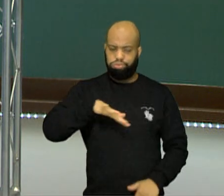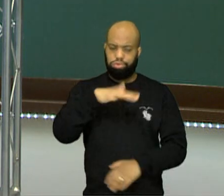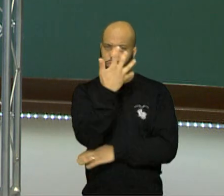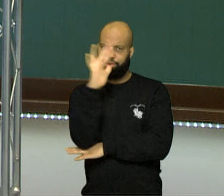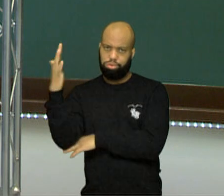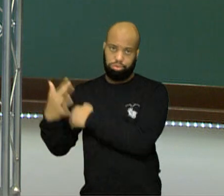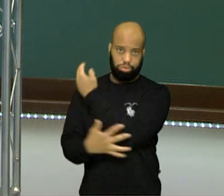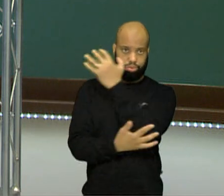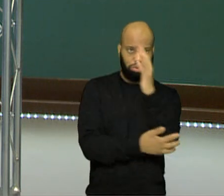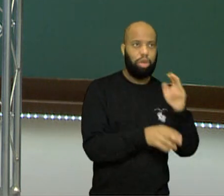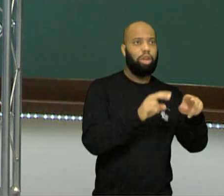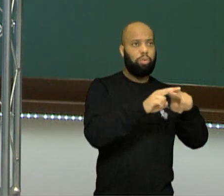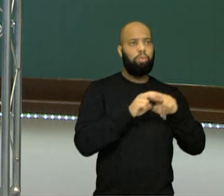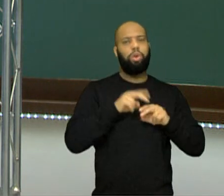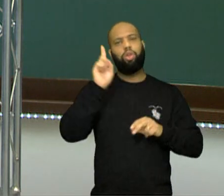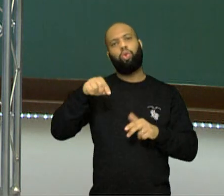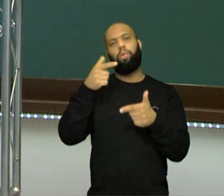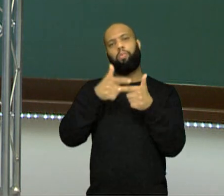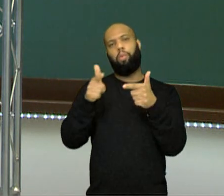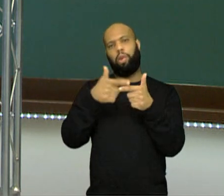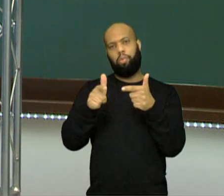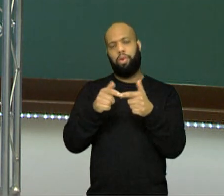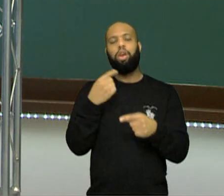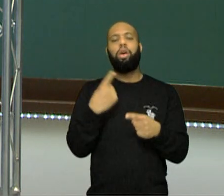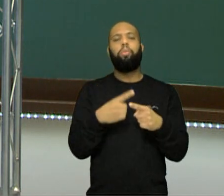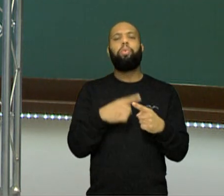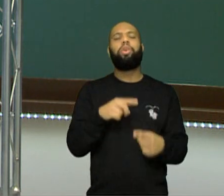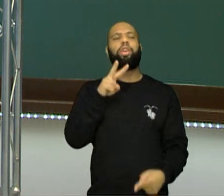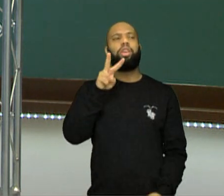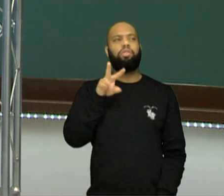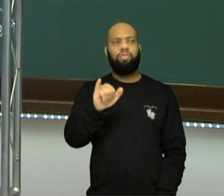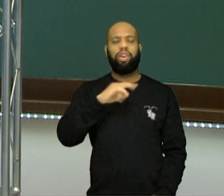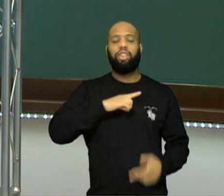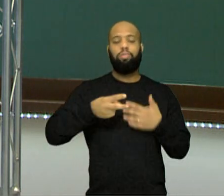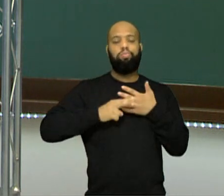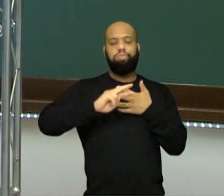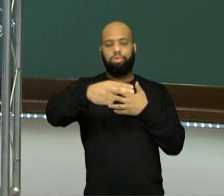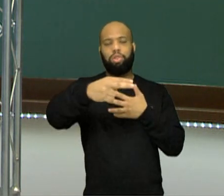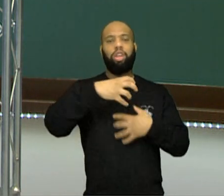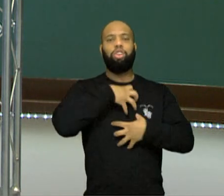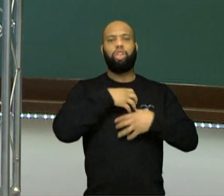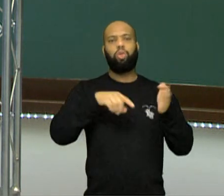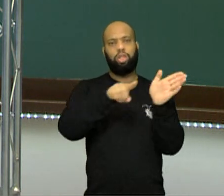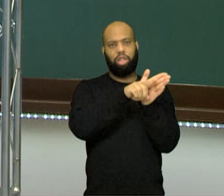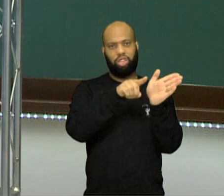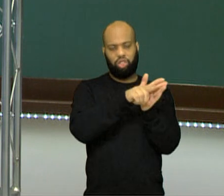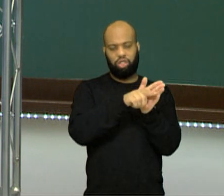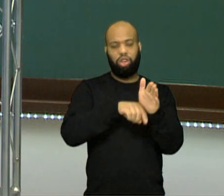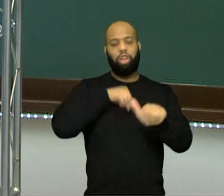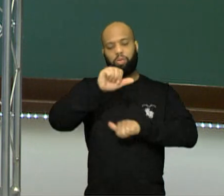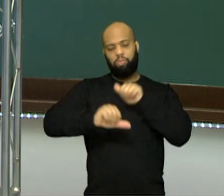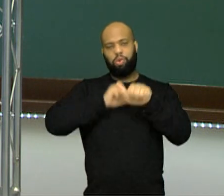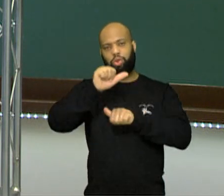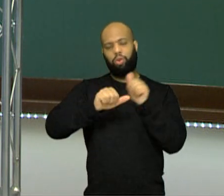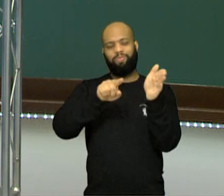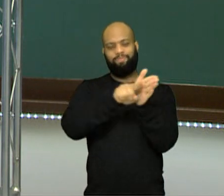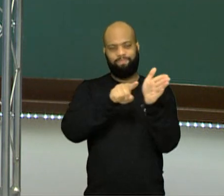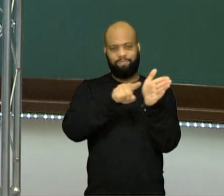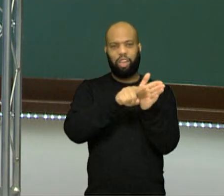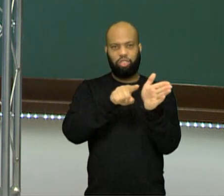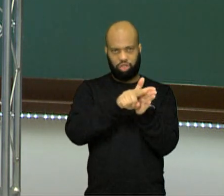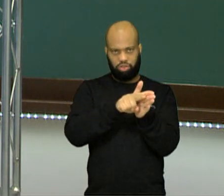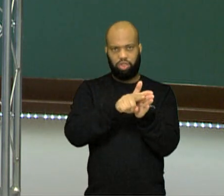Por isso que eu digo que ele é um problema, porque ele vai causar uma consequência negativa, uma alteração negativa,